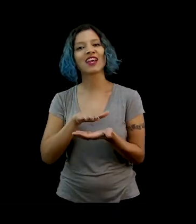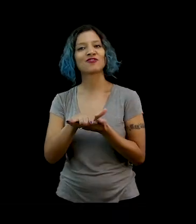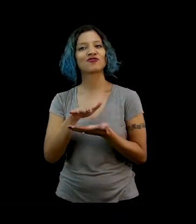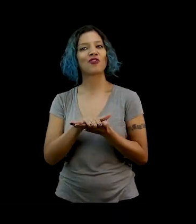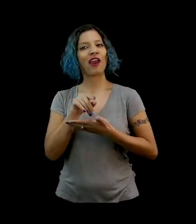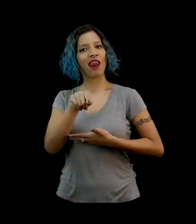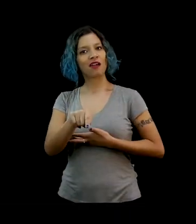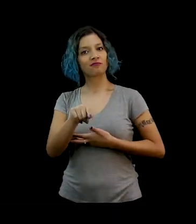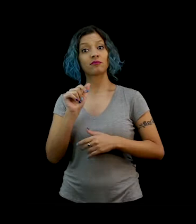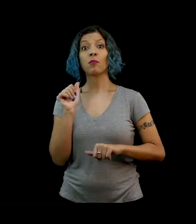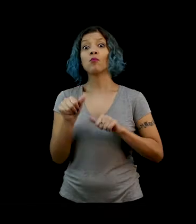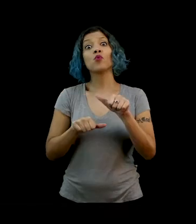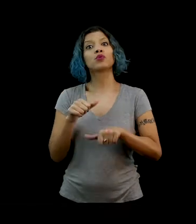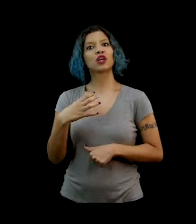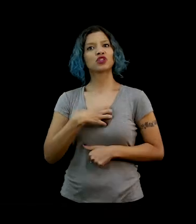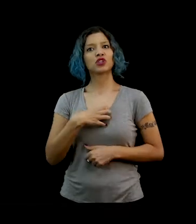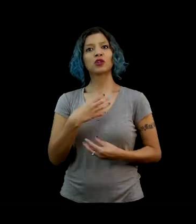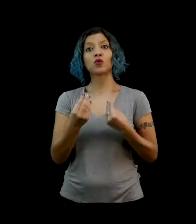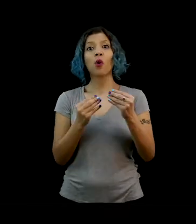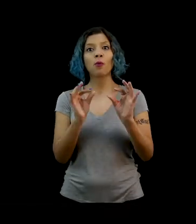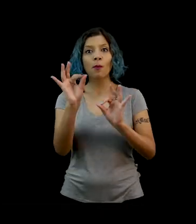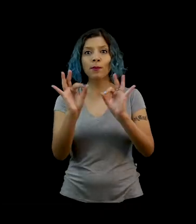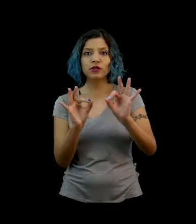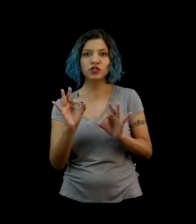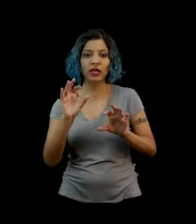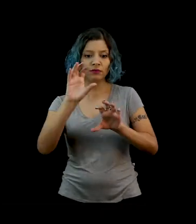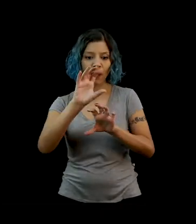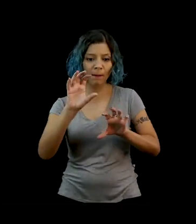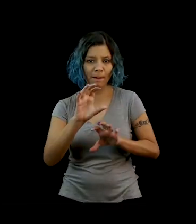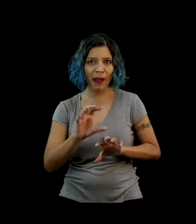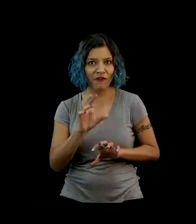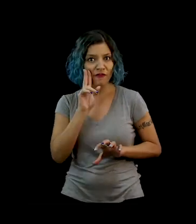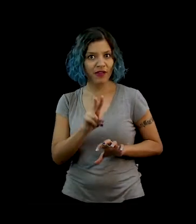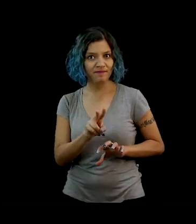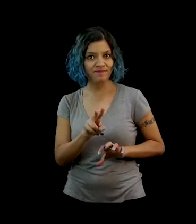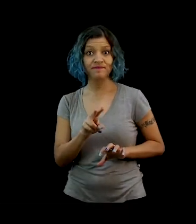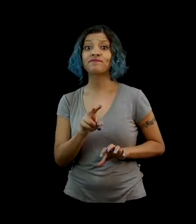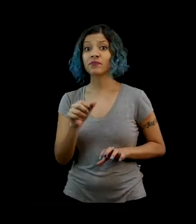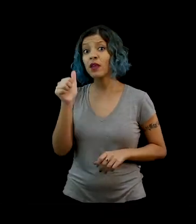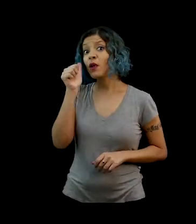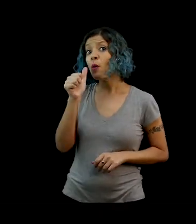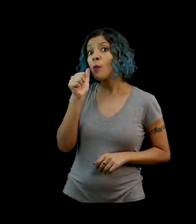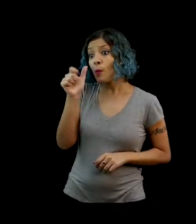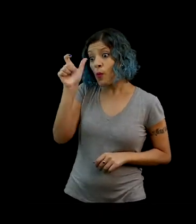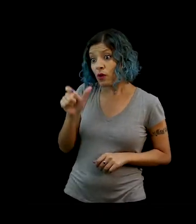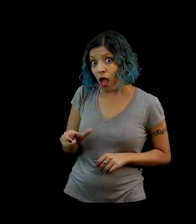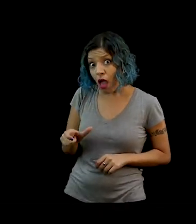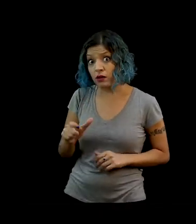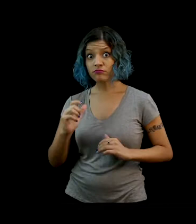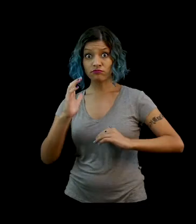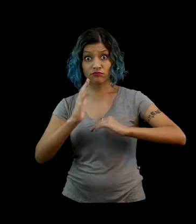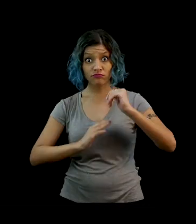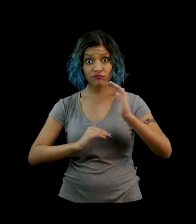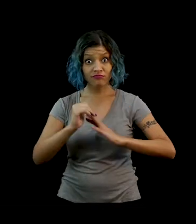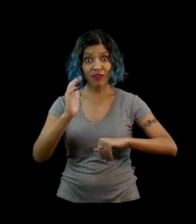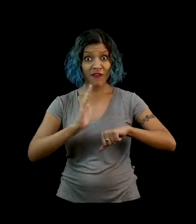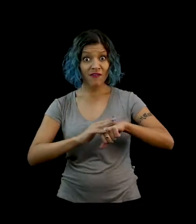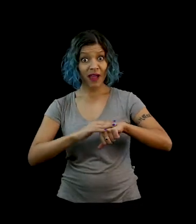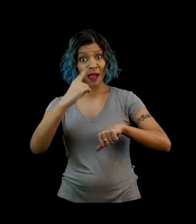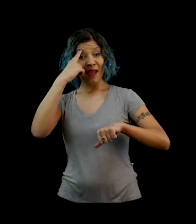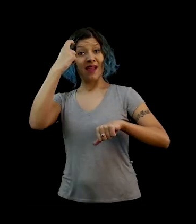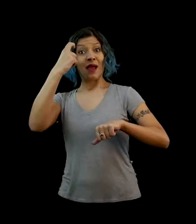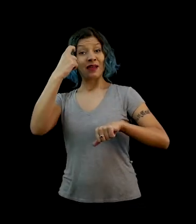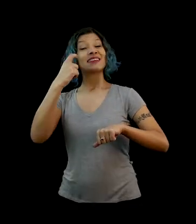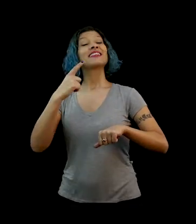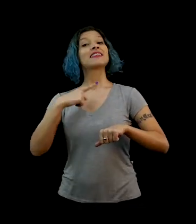mulheres produzindo quadrinho natural e e eu acho que para quem tá começando agora com